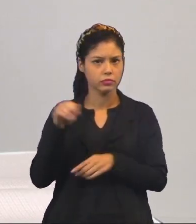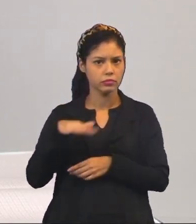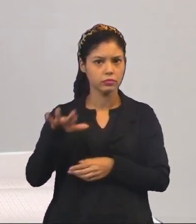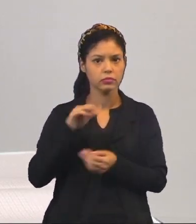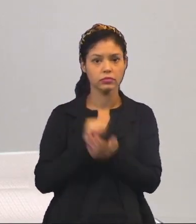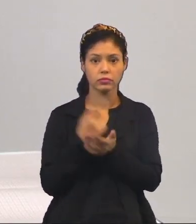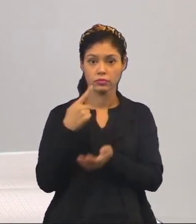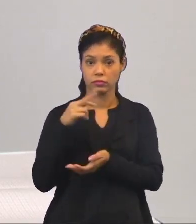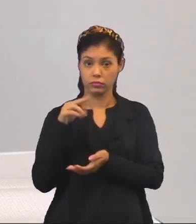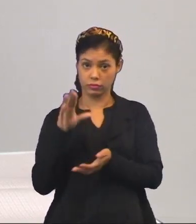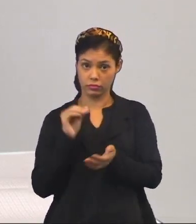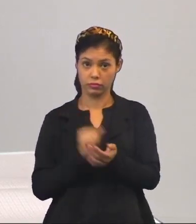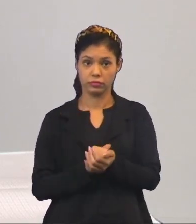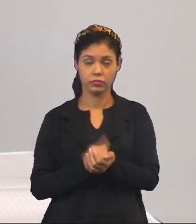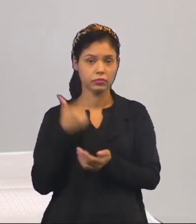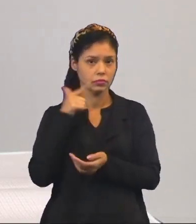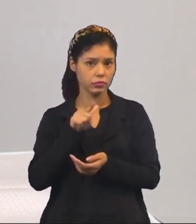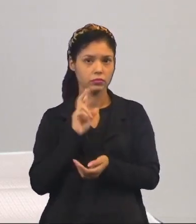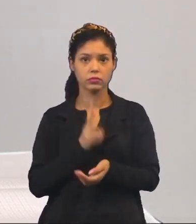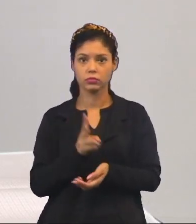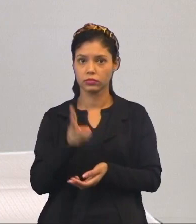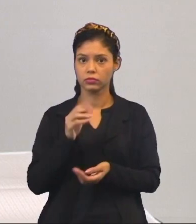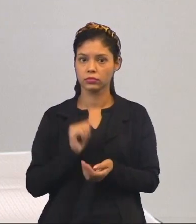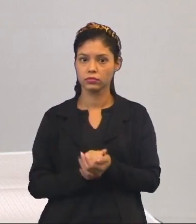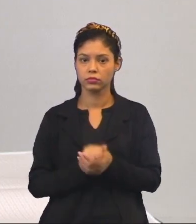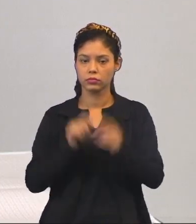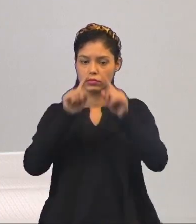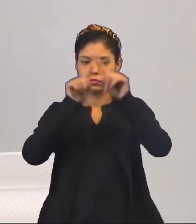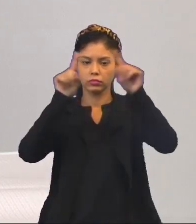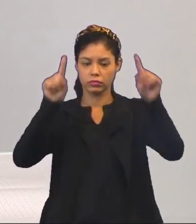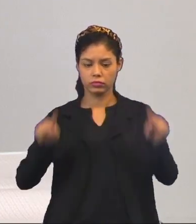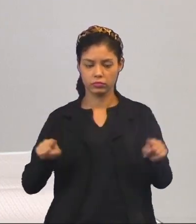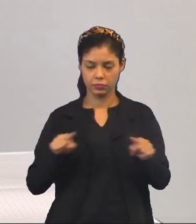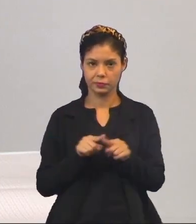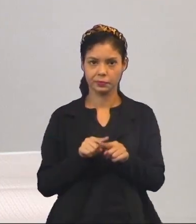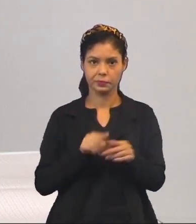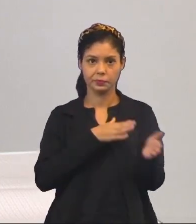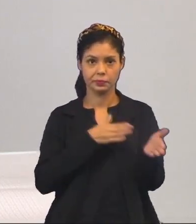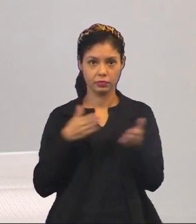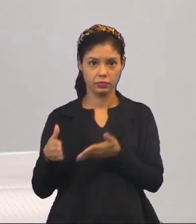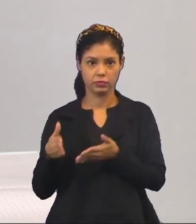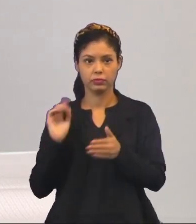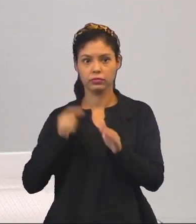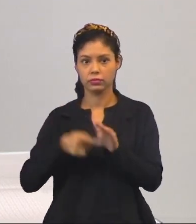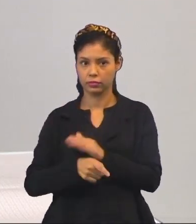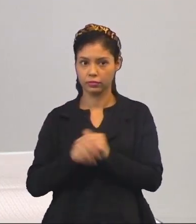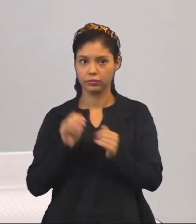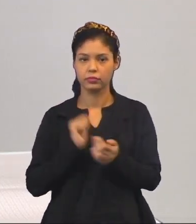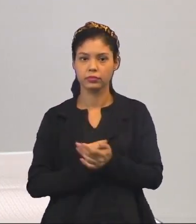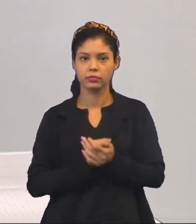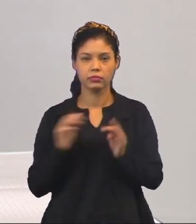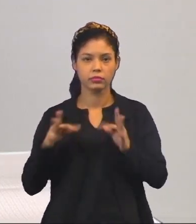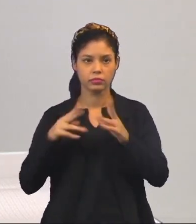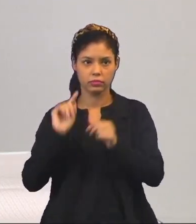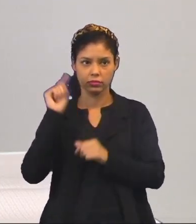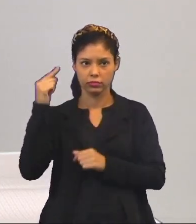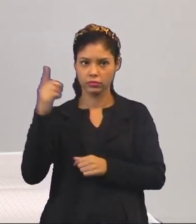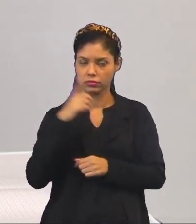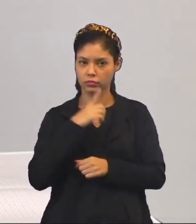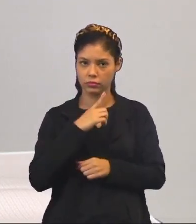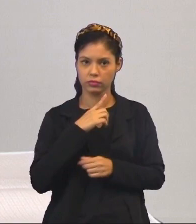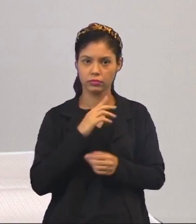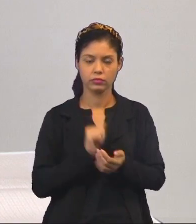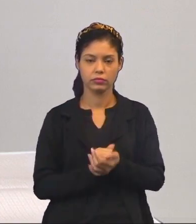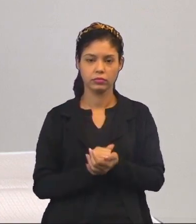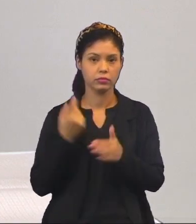perímetro. O perímetro consiste apenas no contorno e a área é a parte interna de tudo aquilo que eu tenho